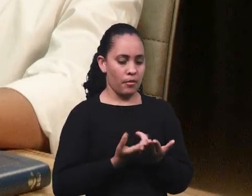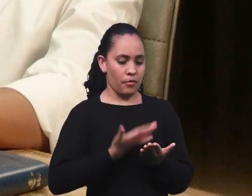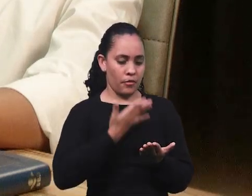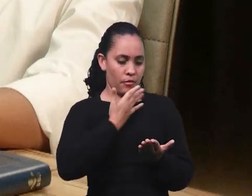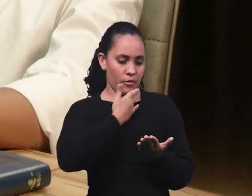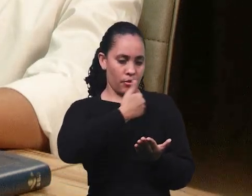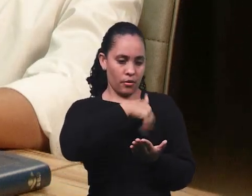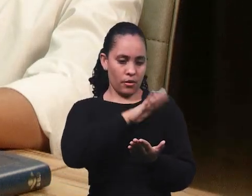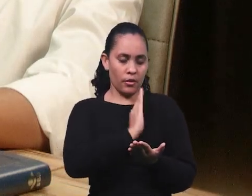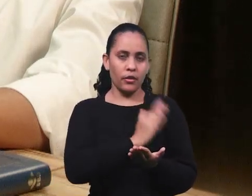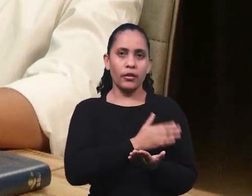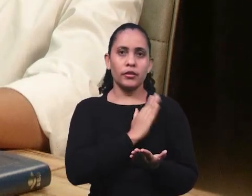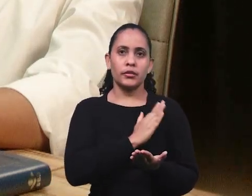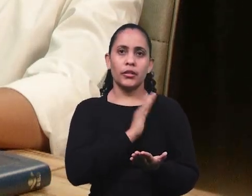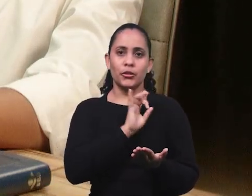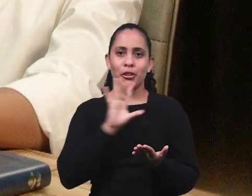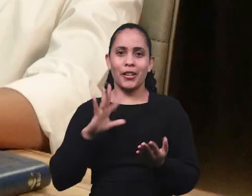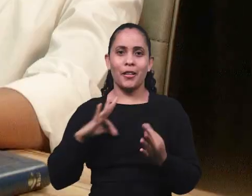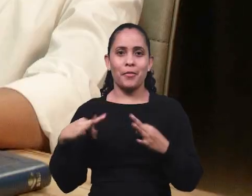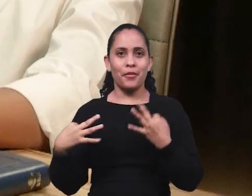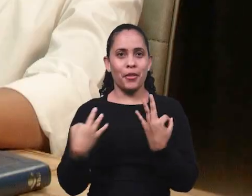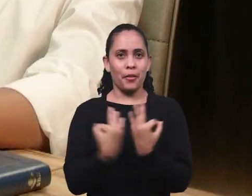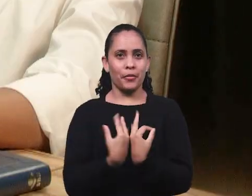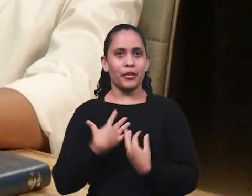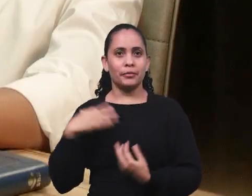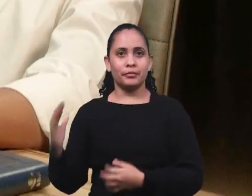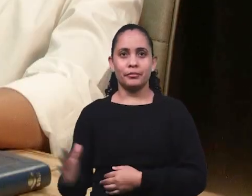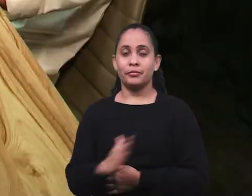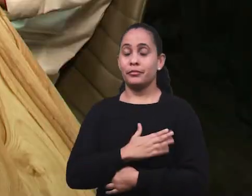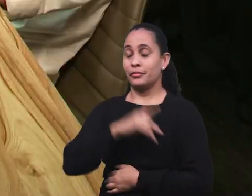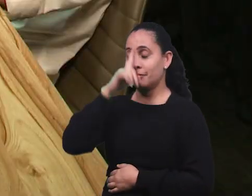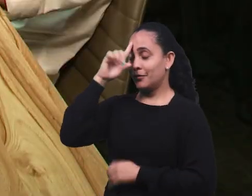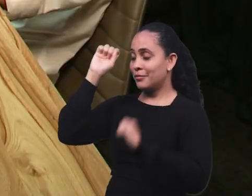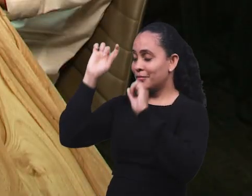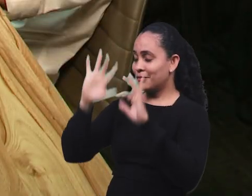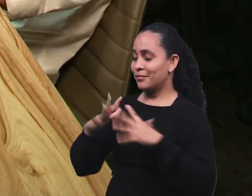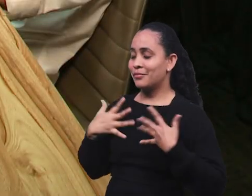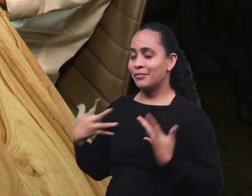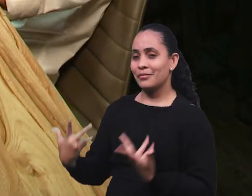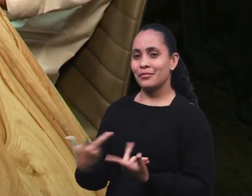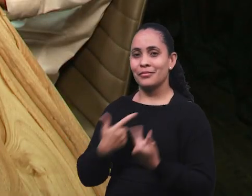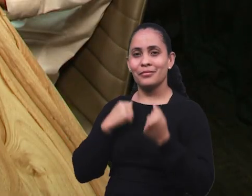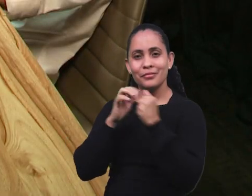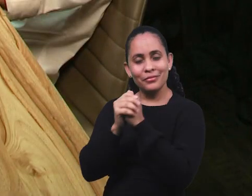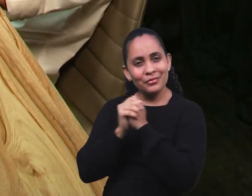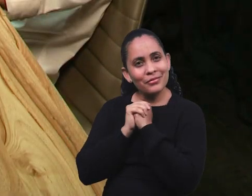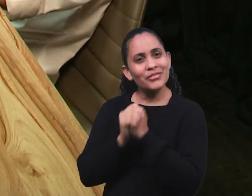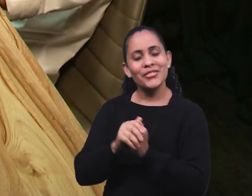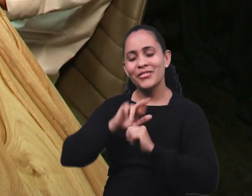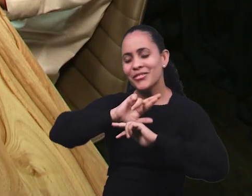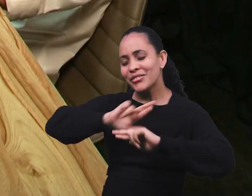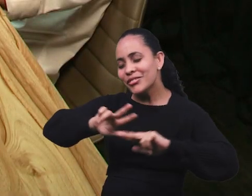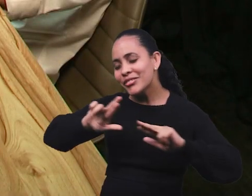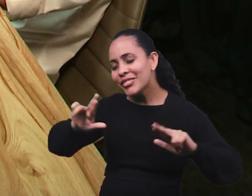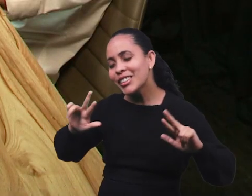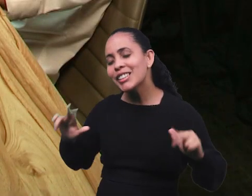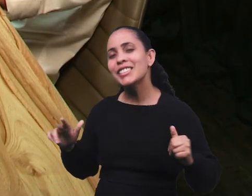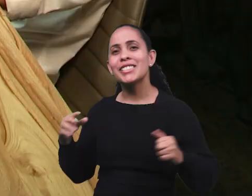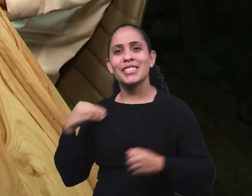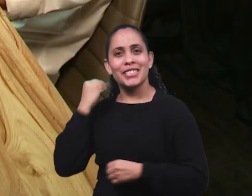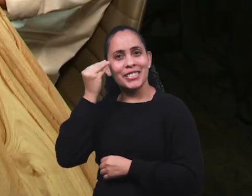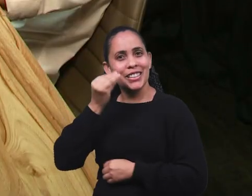e ela ia pro coração da minha família. Que bênção. Deus seja louvado. Amém. Amém. Olha, Quantas experiências